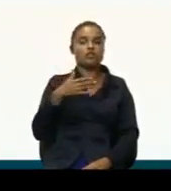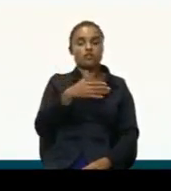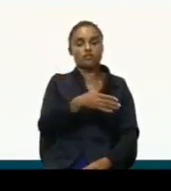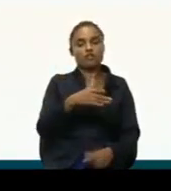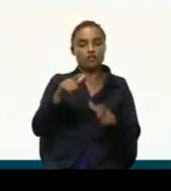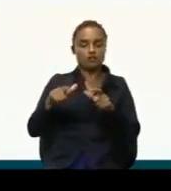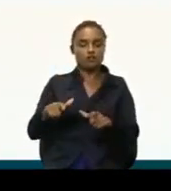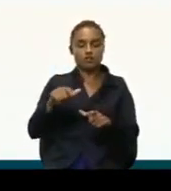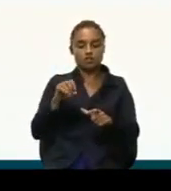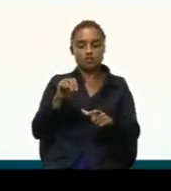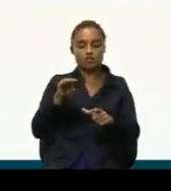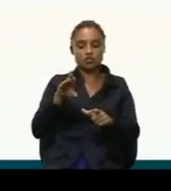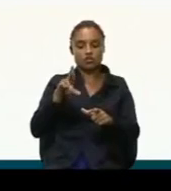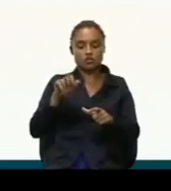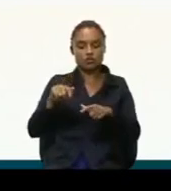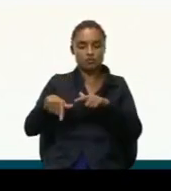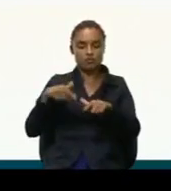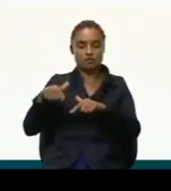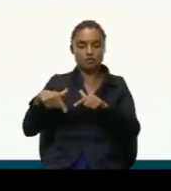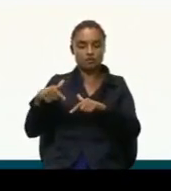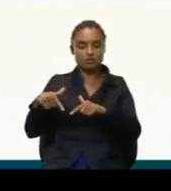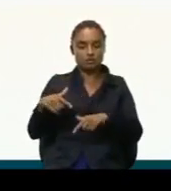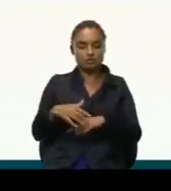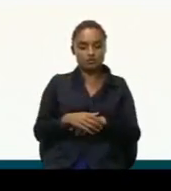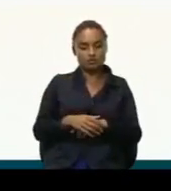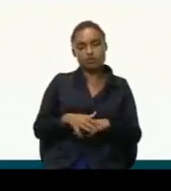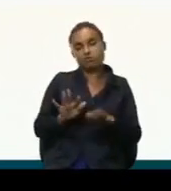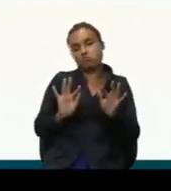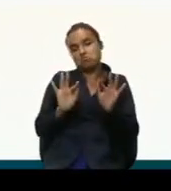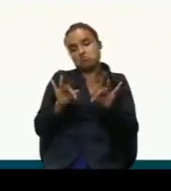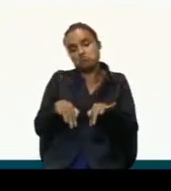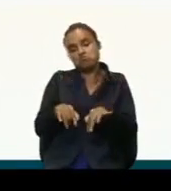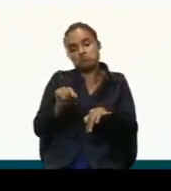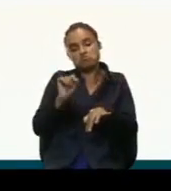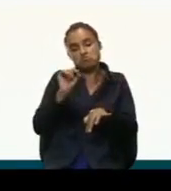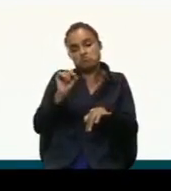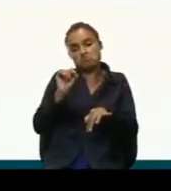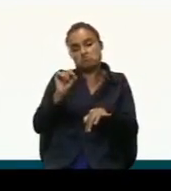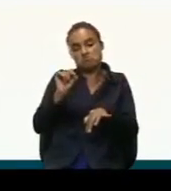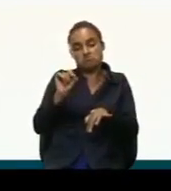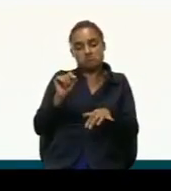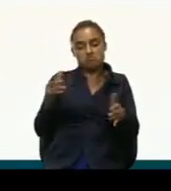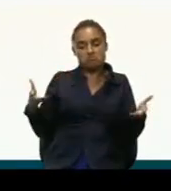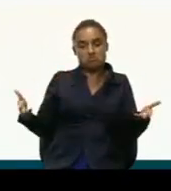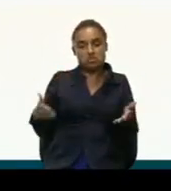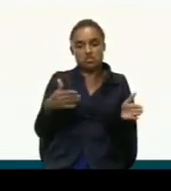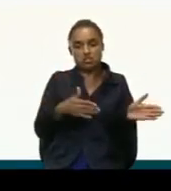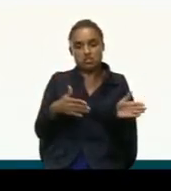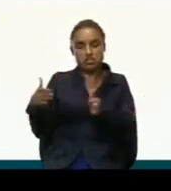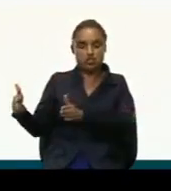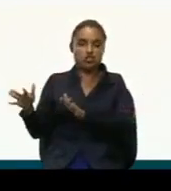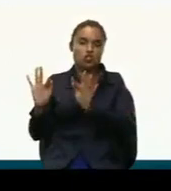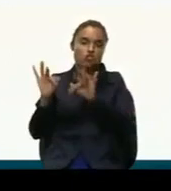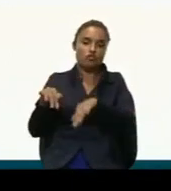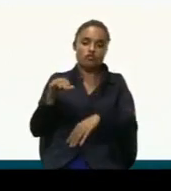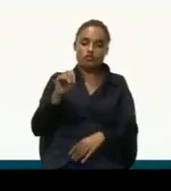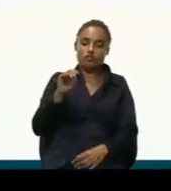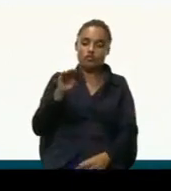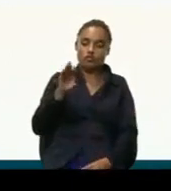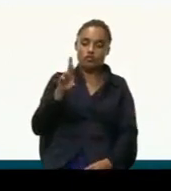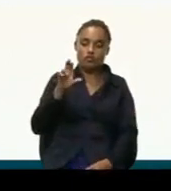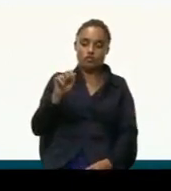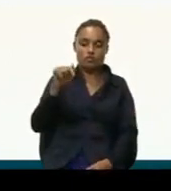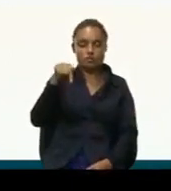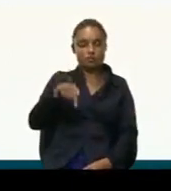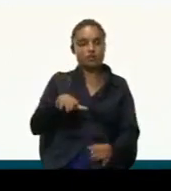plantio de árvore. E, por fim, a gente chega no final da nossa obra, né?